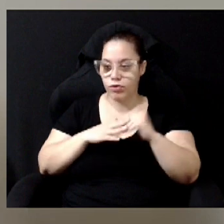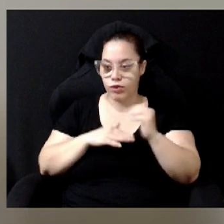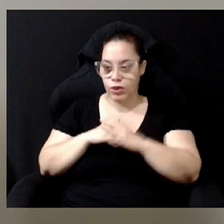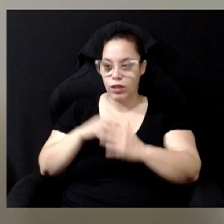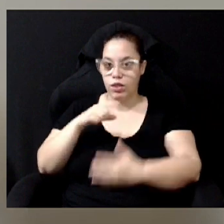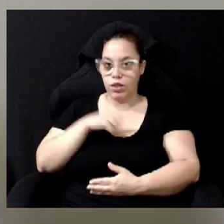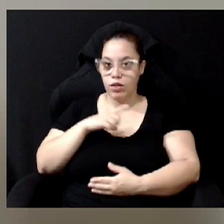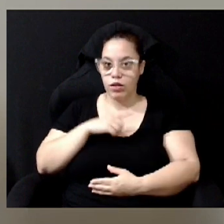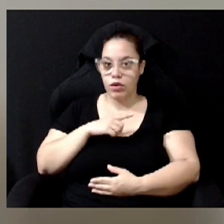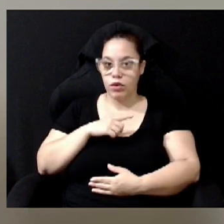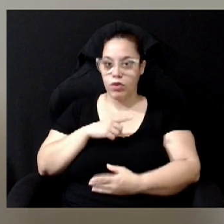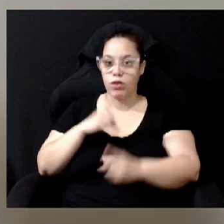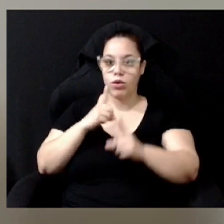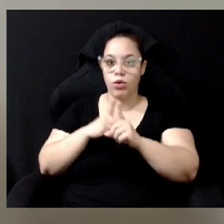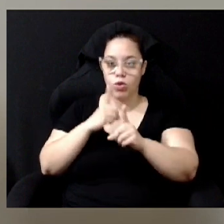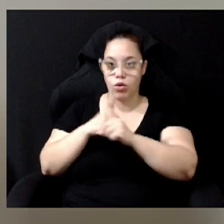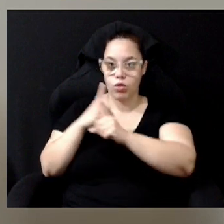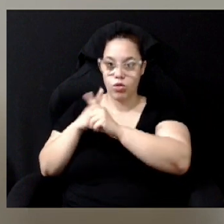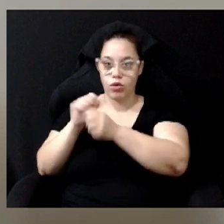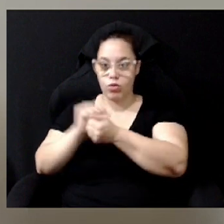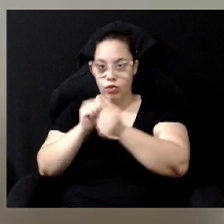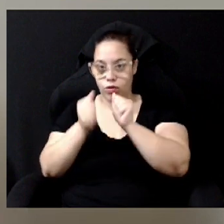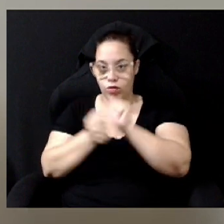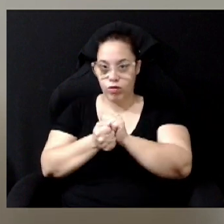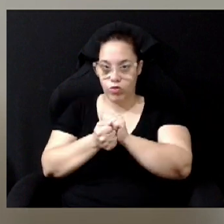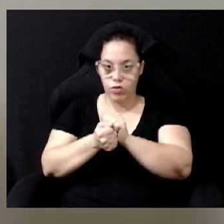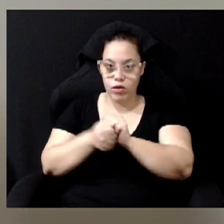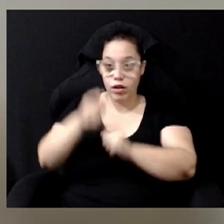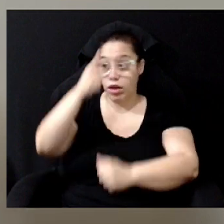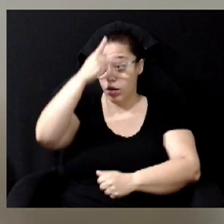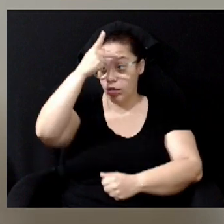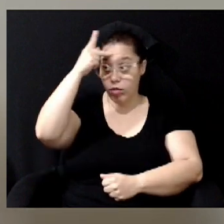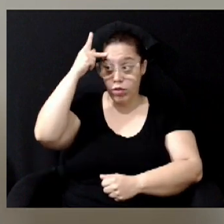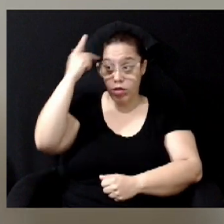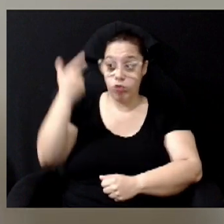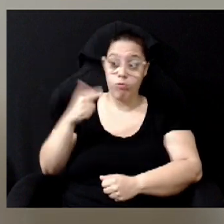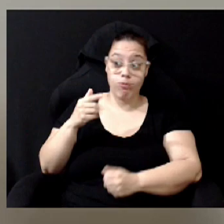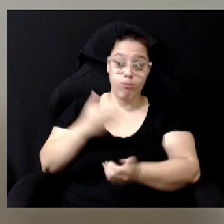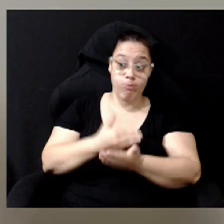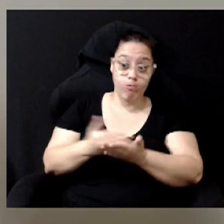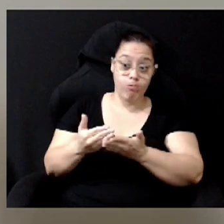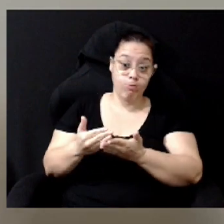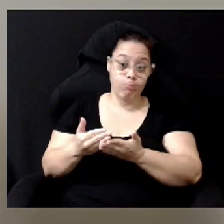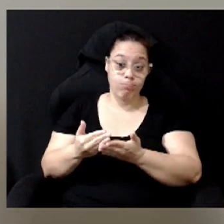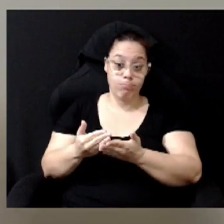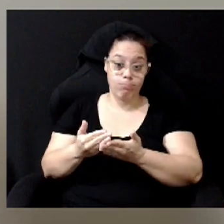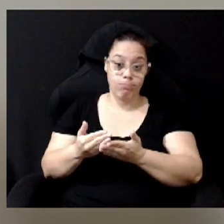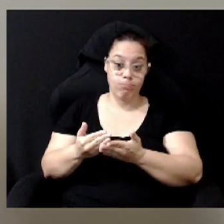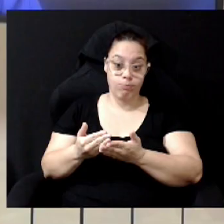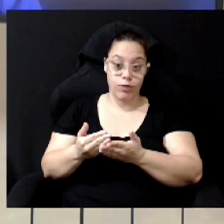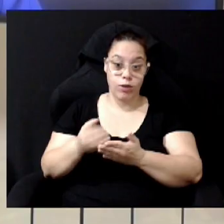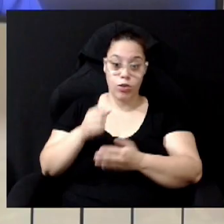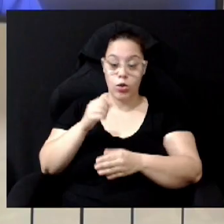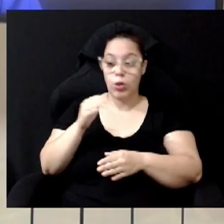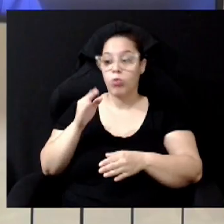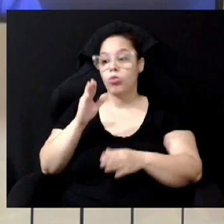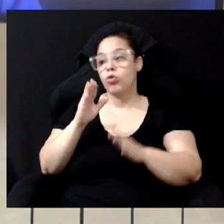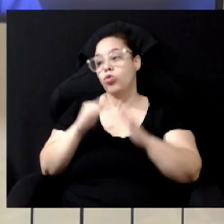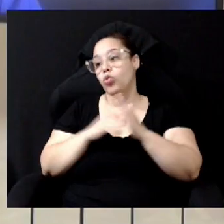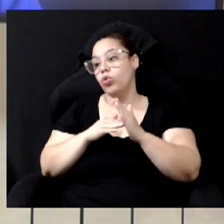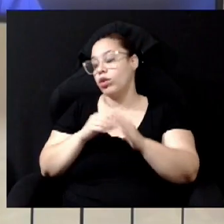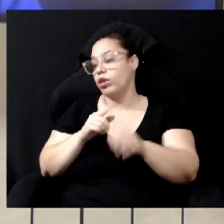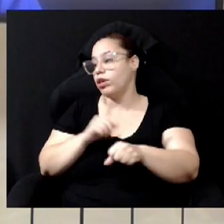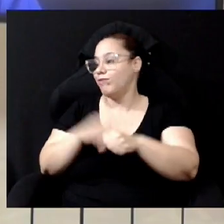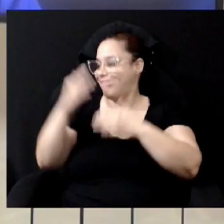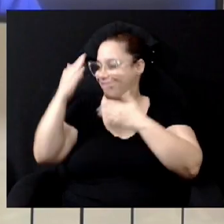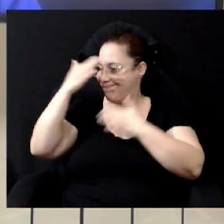encontrar o momento mais adequado para aquela pessoa. Nem muito cedo, mas também não muito tardio. Doutor, queria agradecer pela